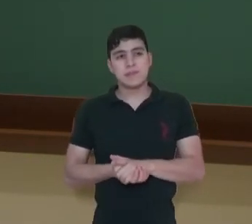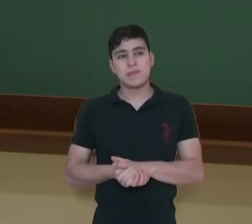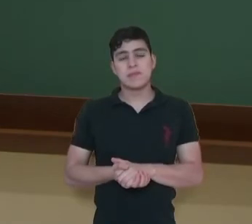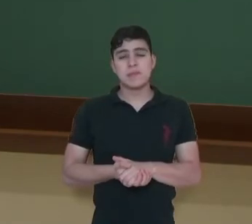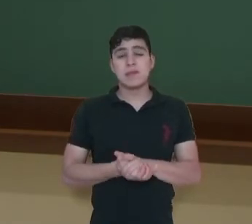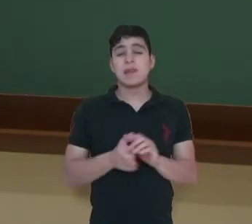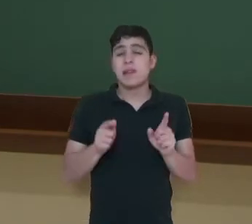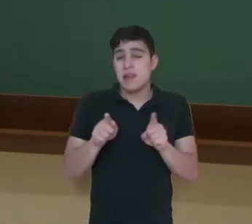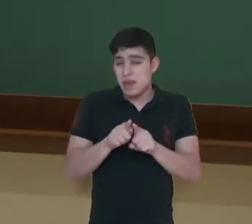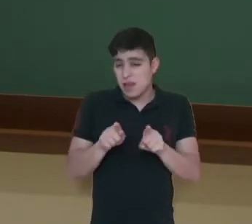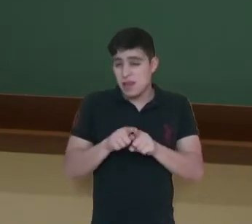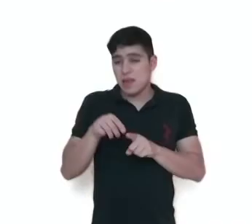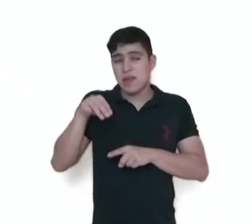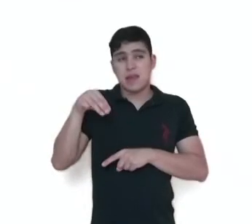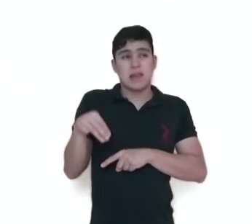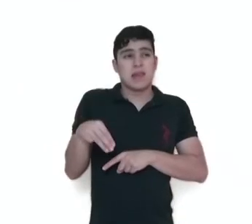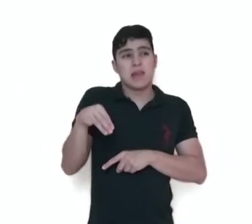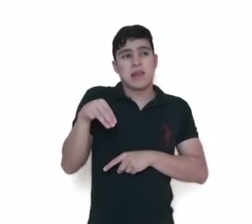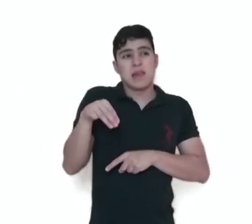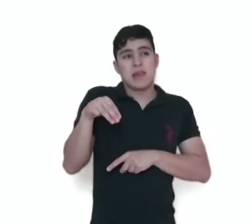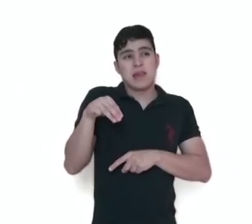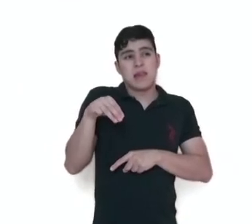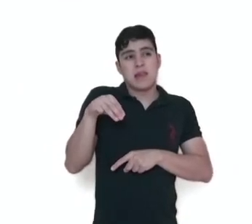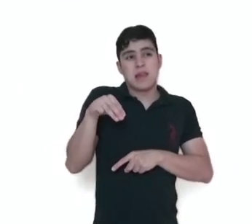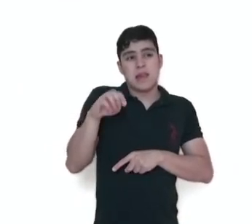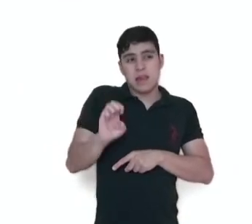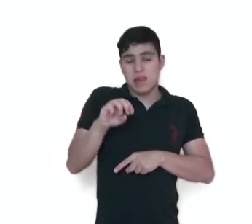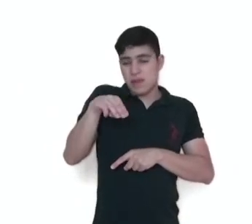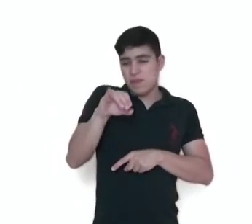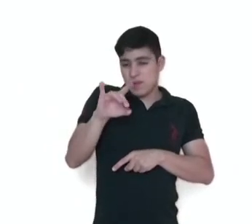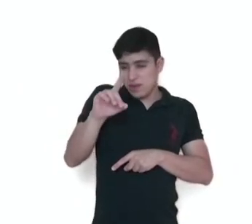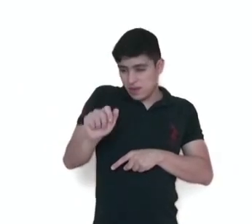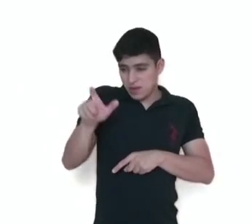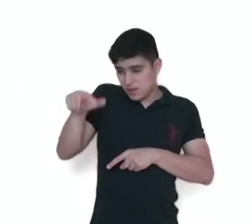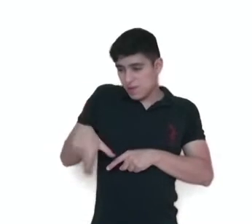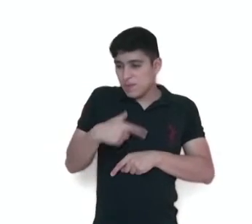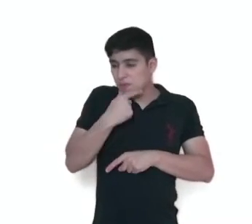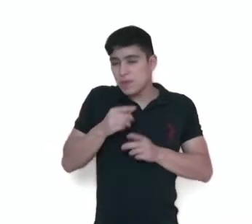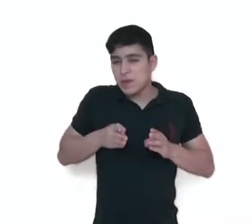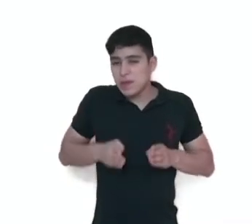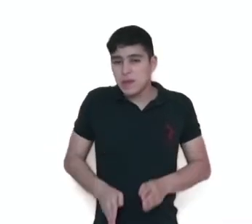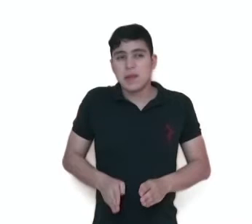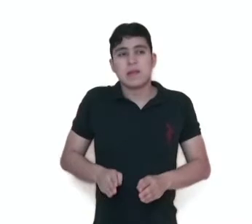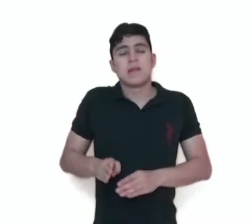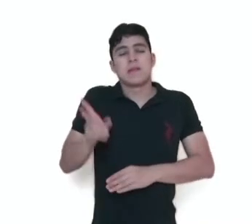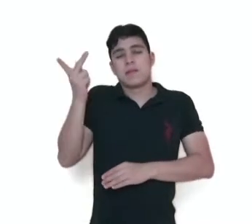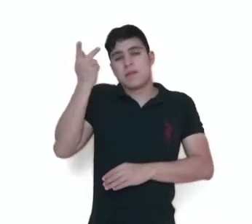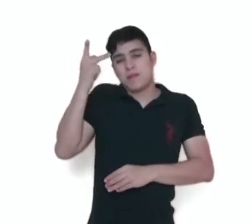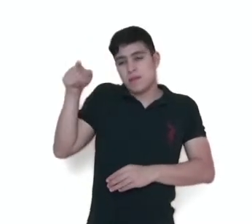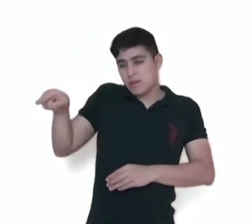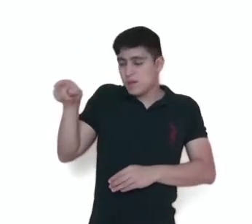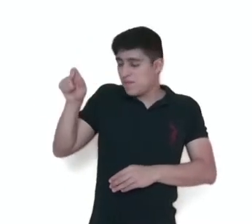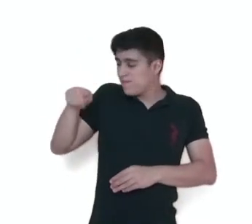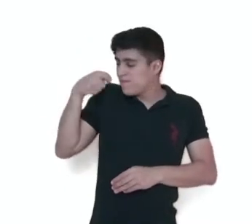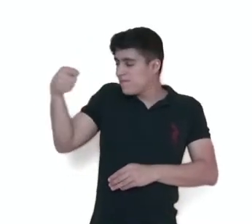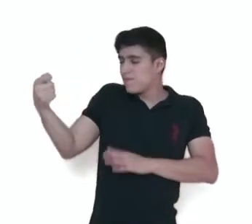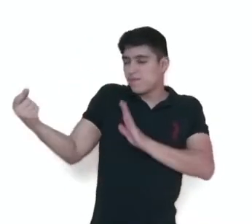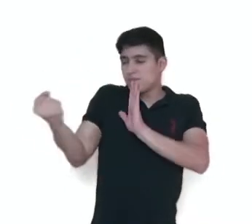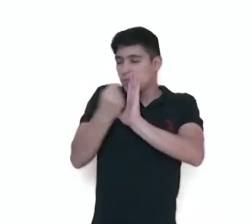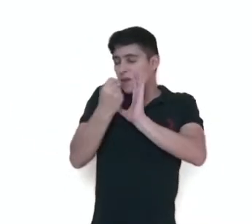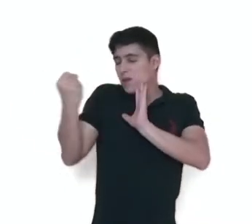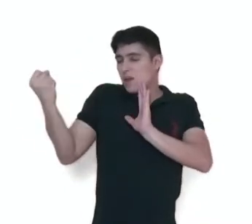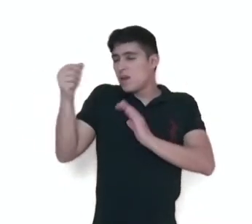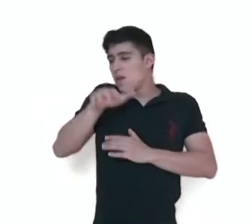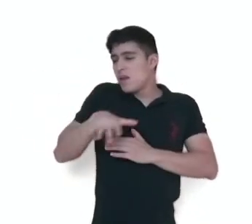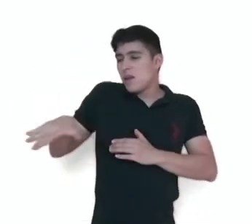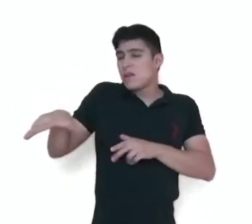E nós temos o Emicida. Emicida já de segunda geração. Leandro Roque de Oliveira, nascido e criado na periferia de São Paulo, é considerado um dos grandes nomes do hip